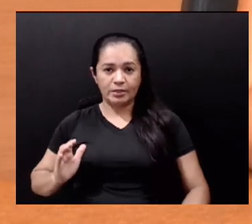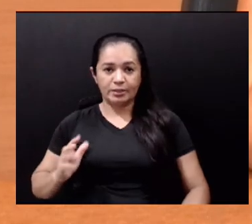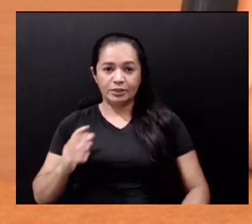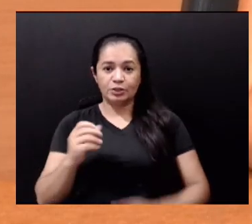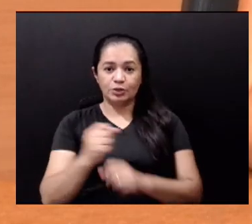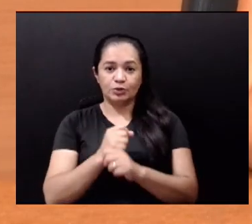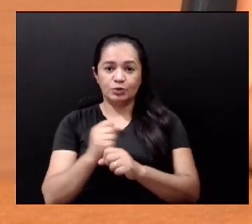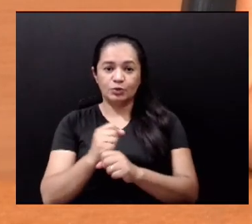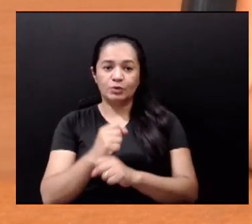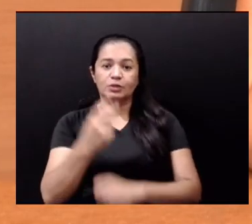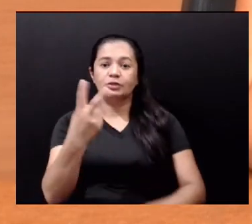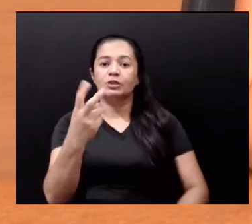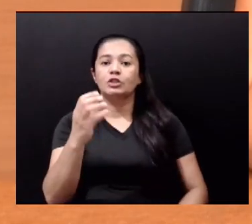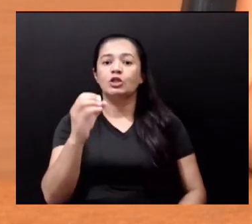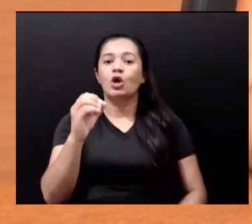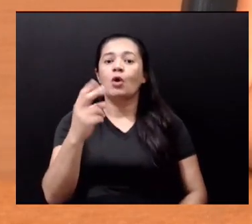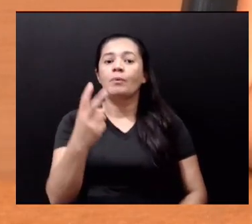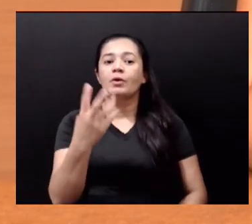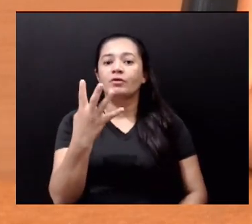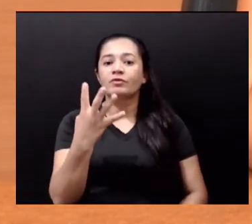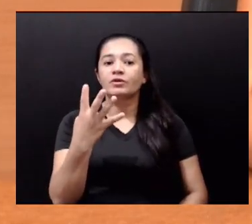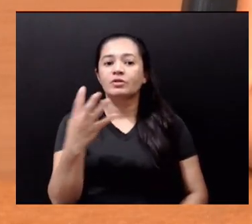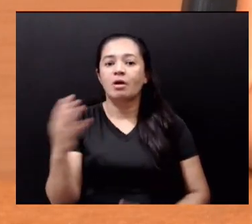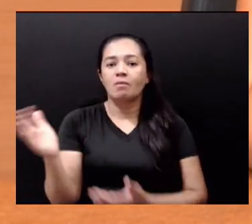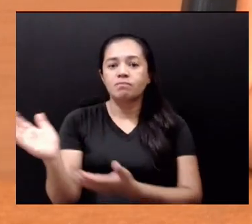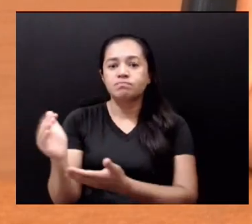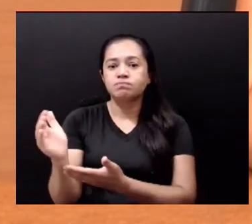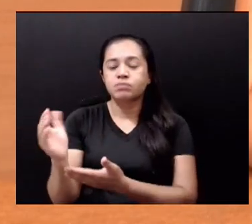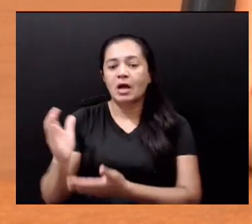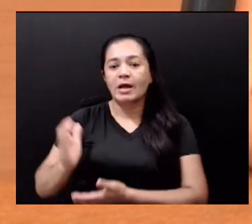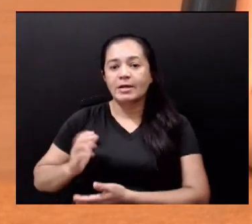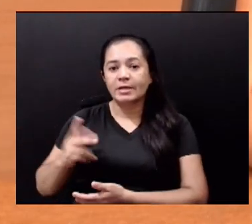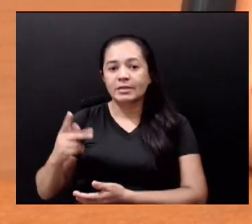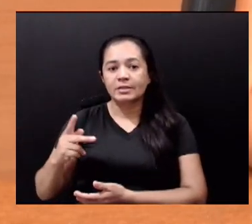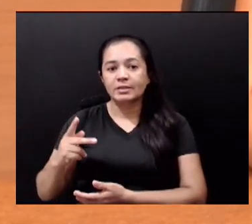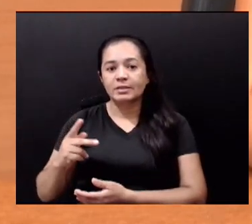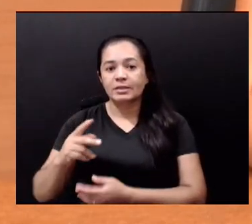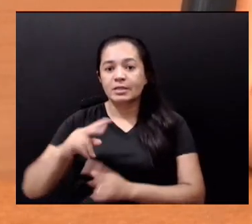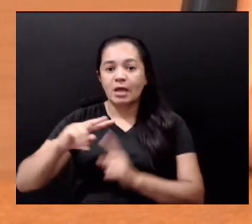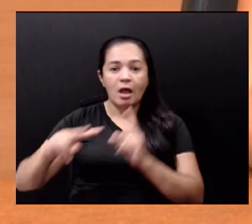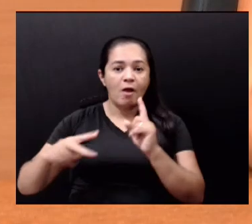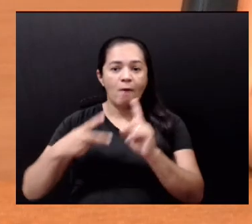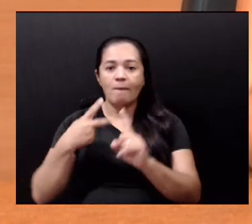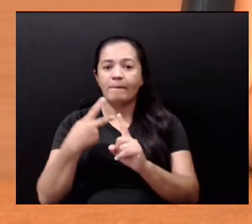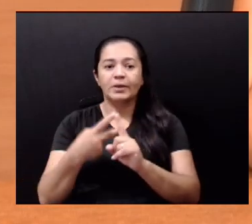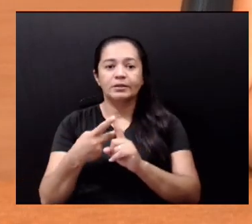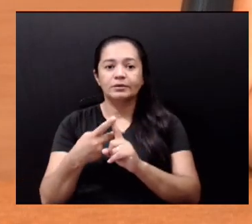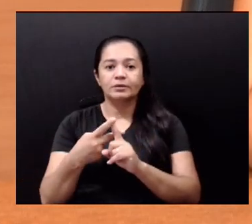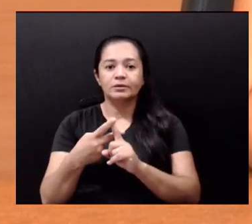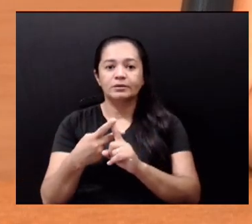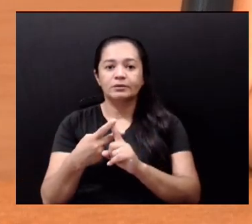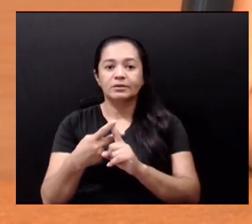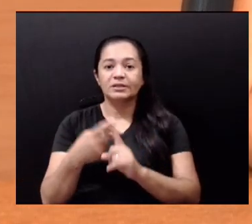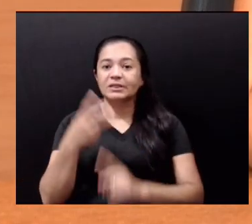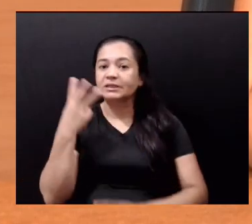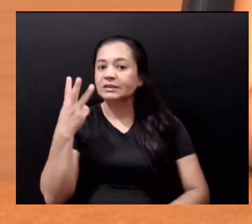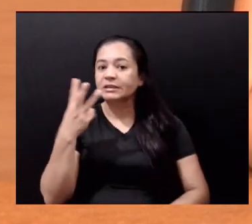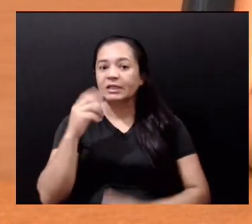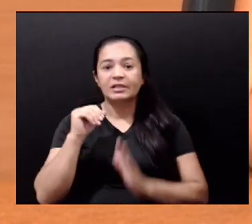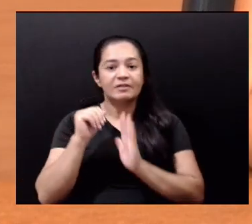2024, acumularam, aumentaram sua riqueza em 2 trilhões de dólares. Isso é 3 vezes mais do